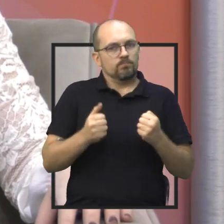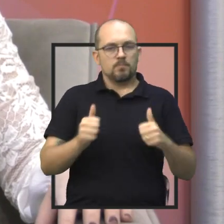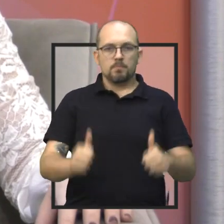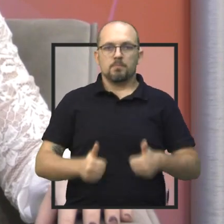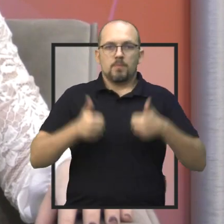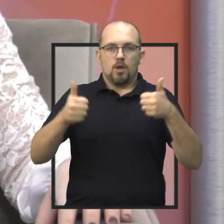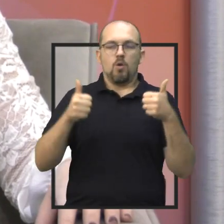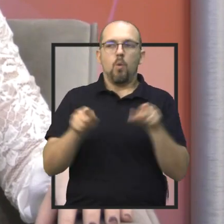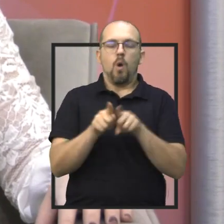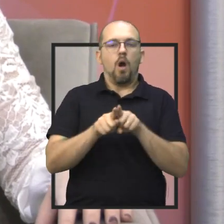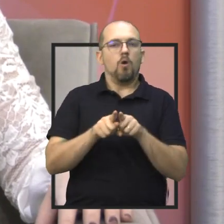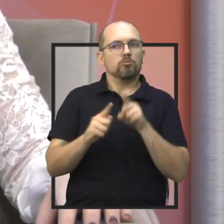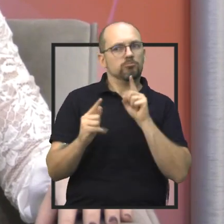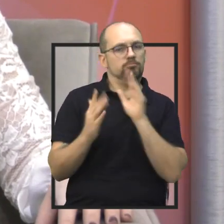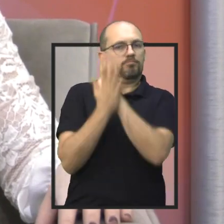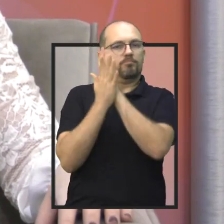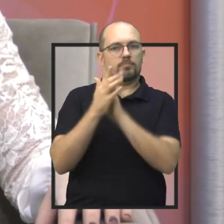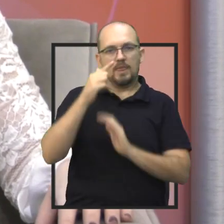resposta um pouquinho mais